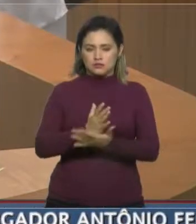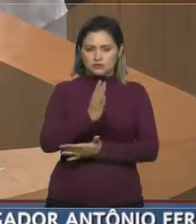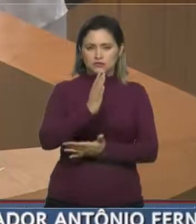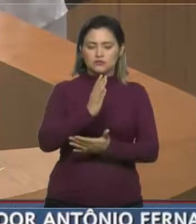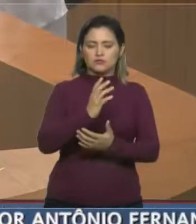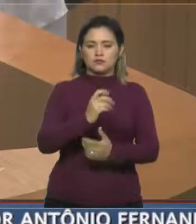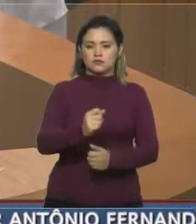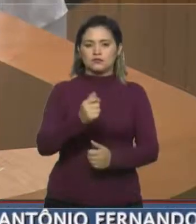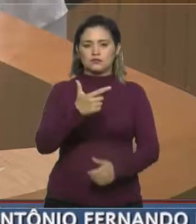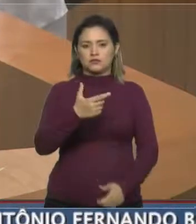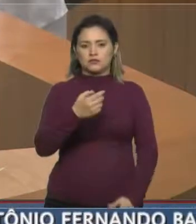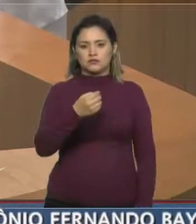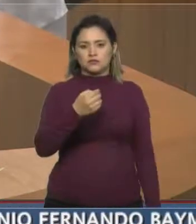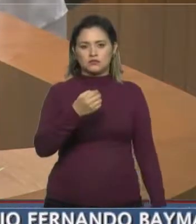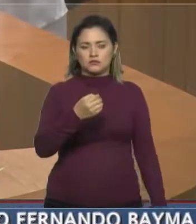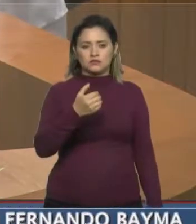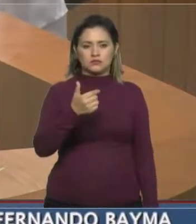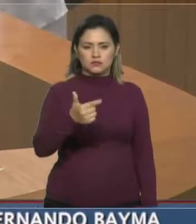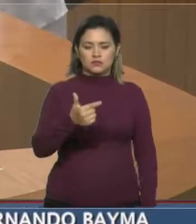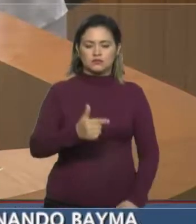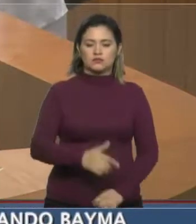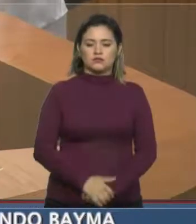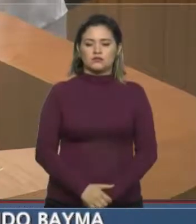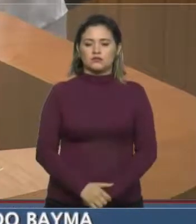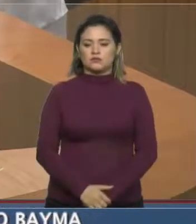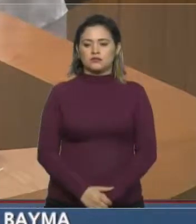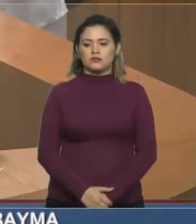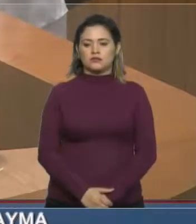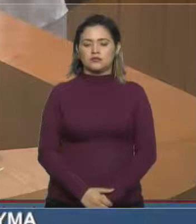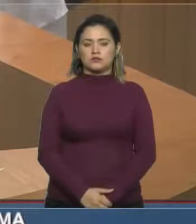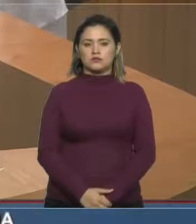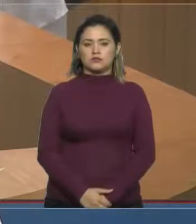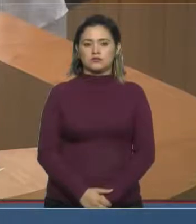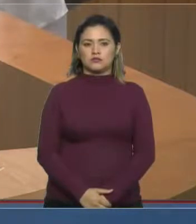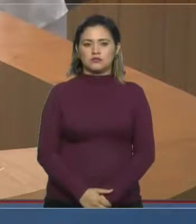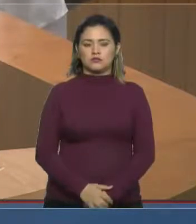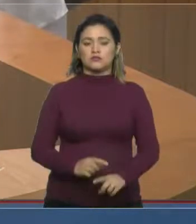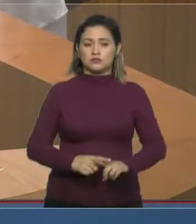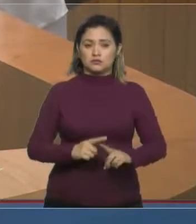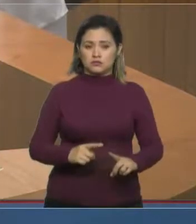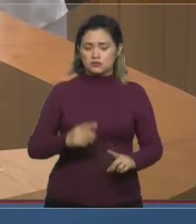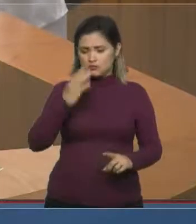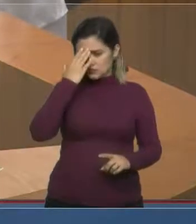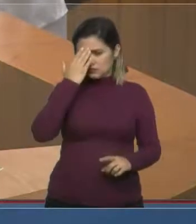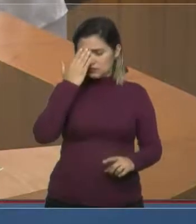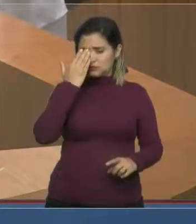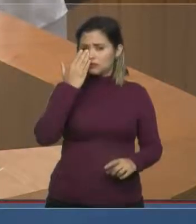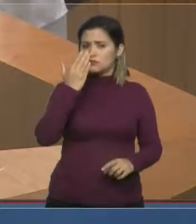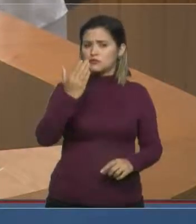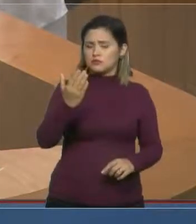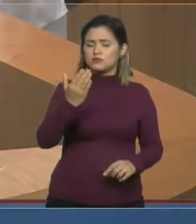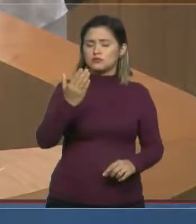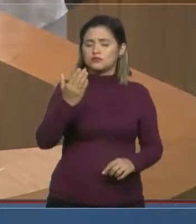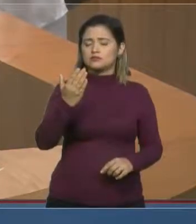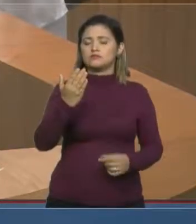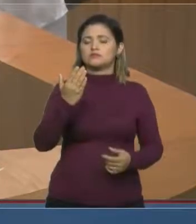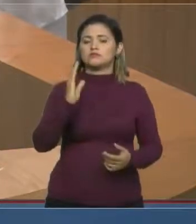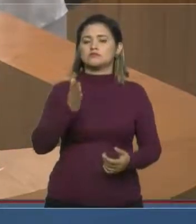2002. Mas, finalmente, os agradecimentos foram feitos, era só isso que eu queria fazer, os